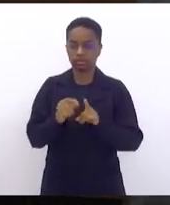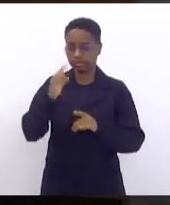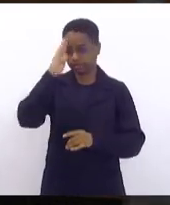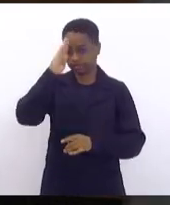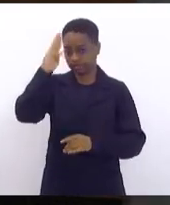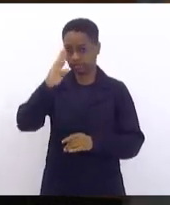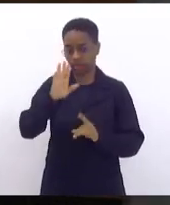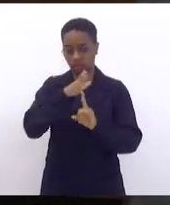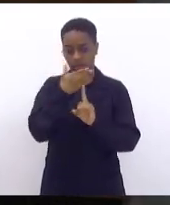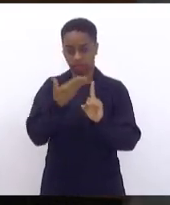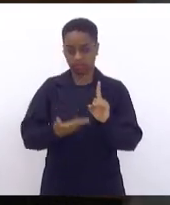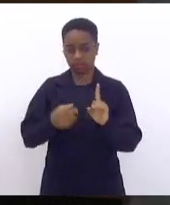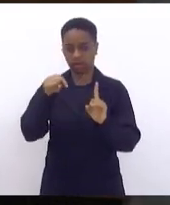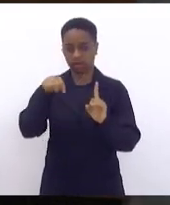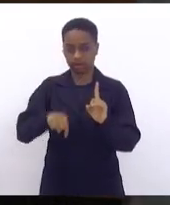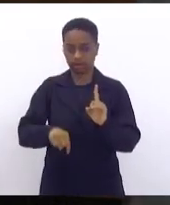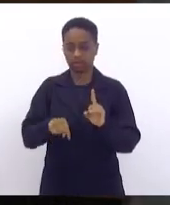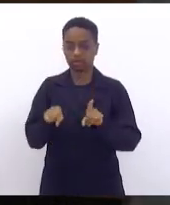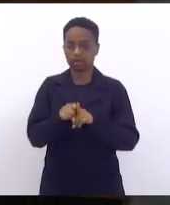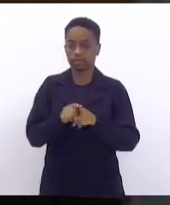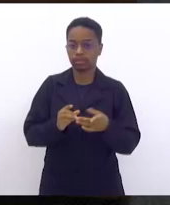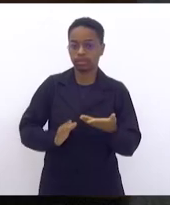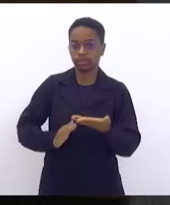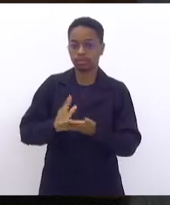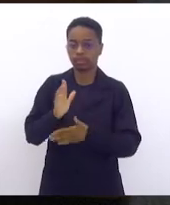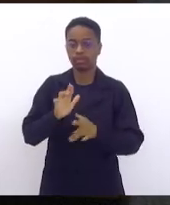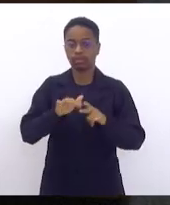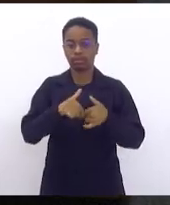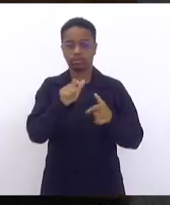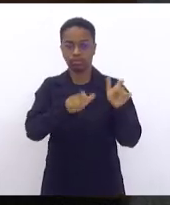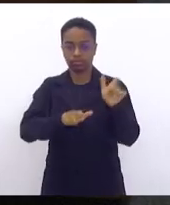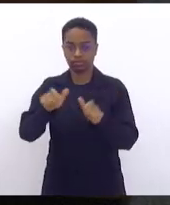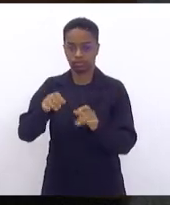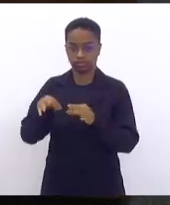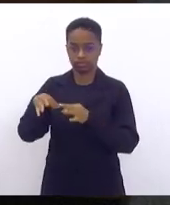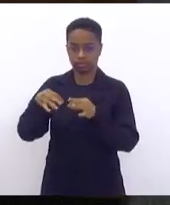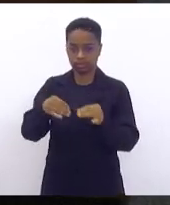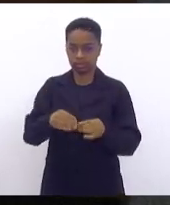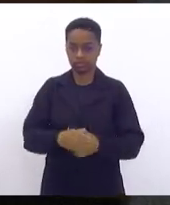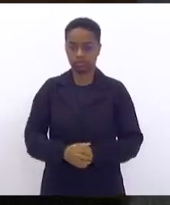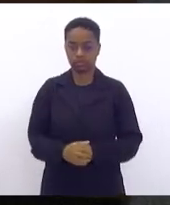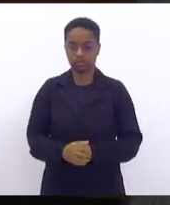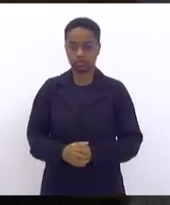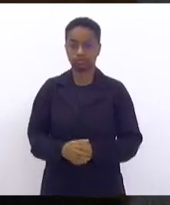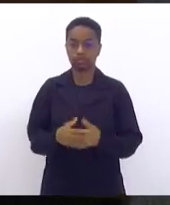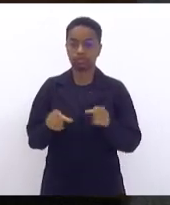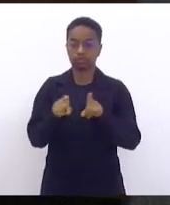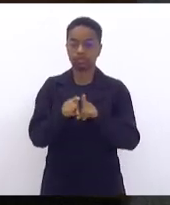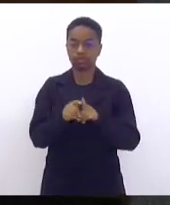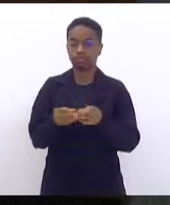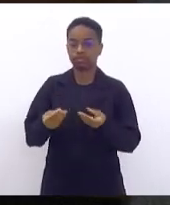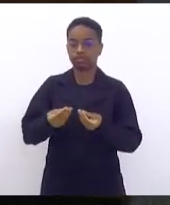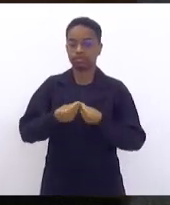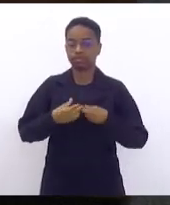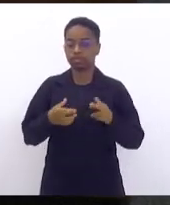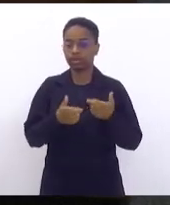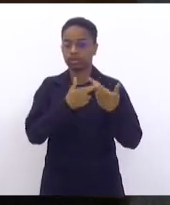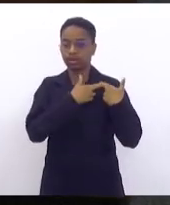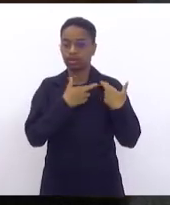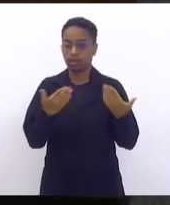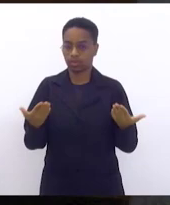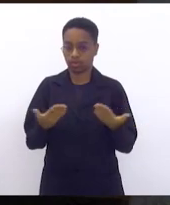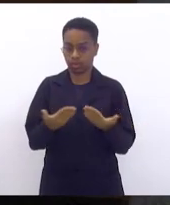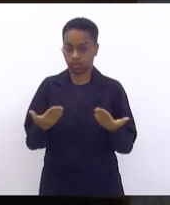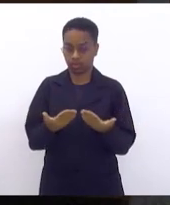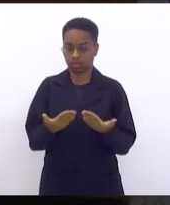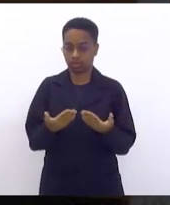homenagem desta casa, aprovado por todos os senhores e senhoras. E que me incumbiu de, neste momento,